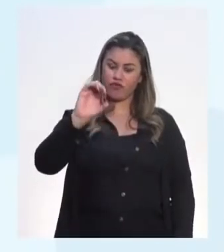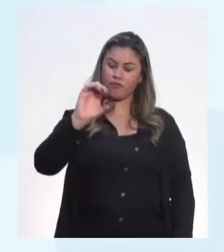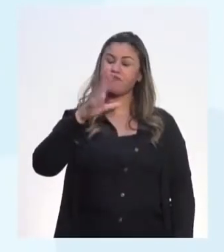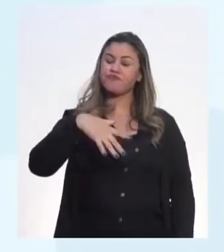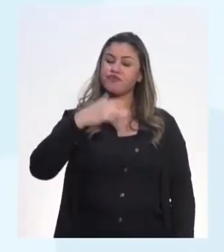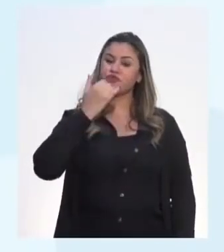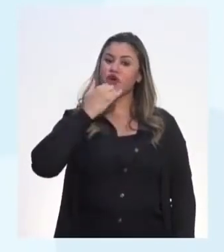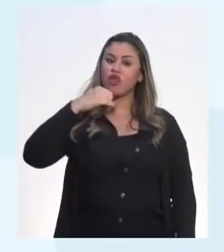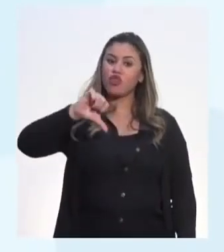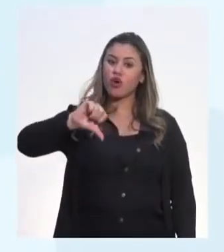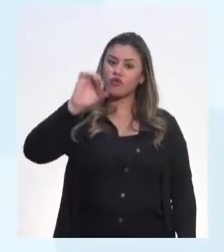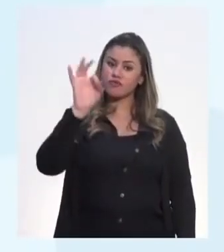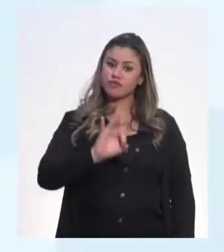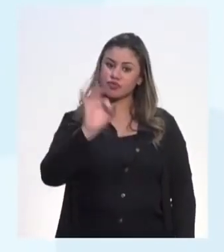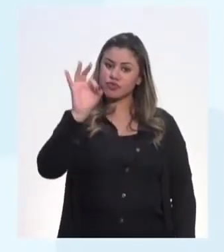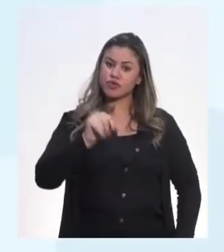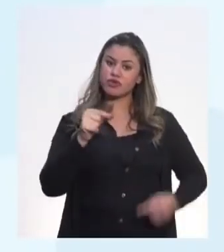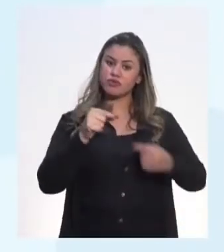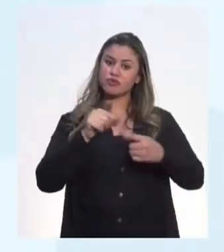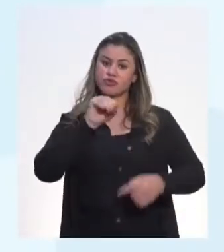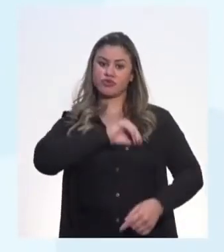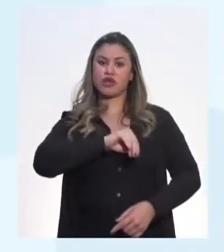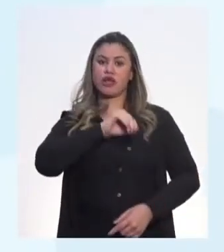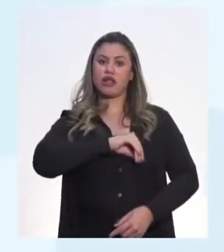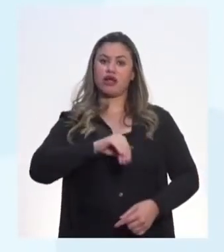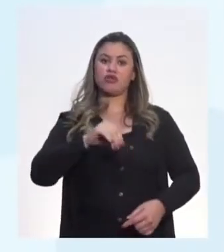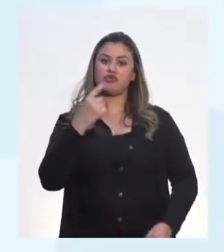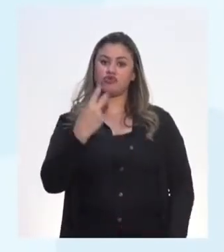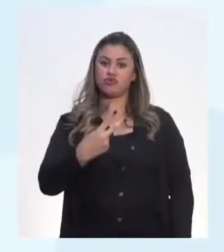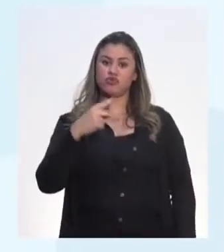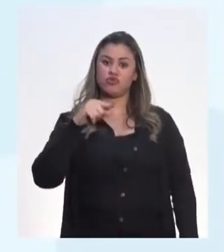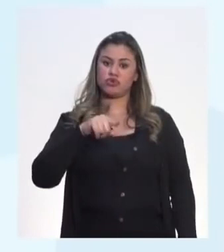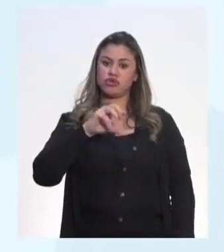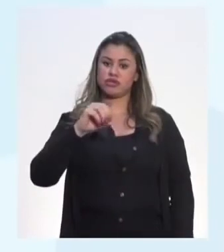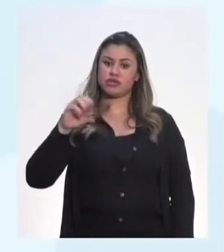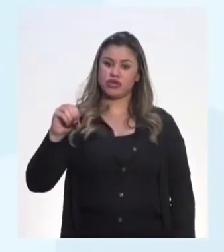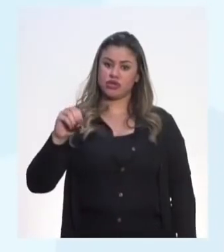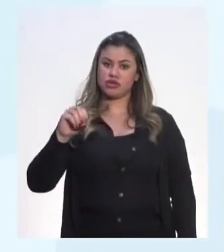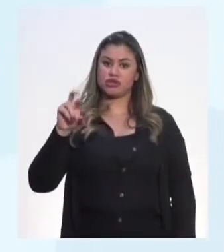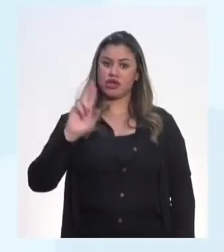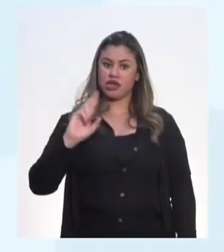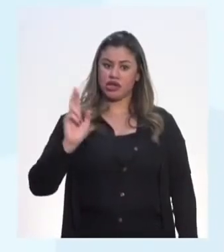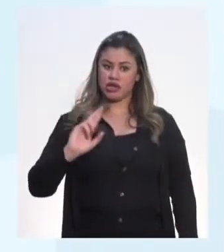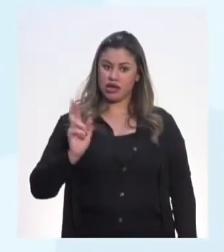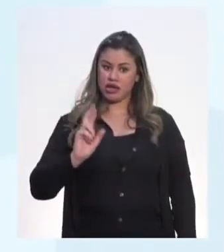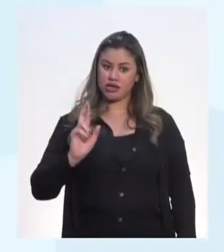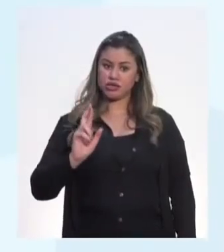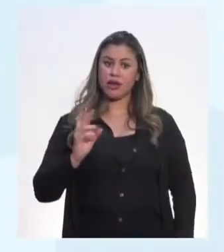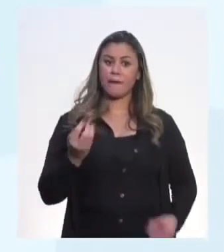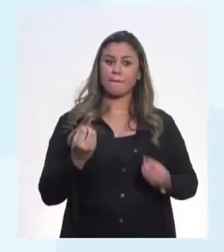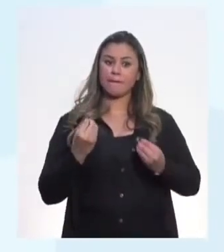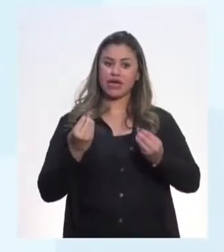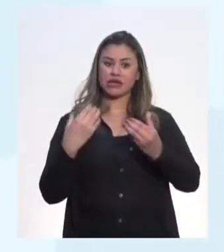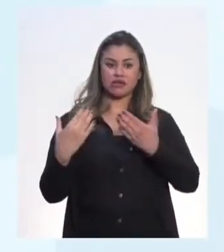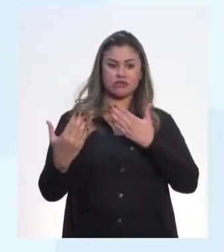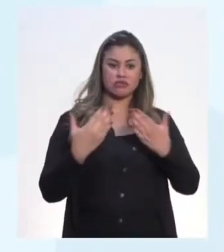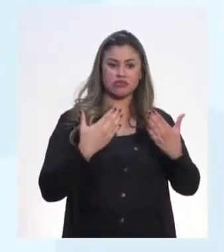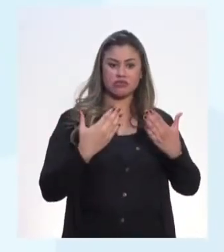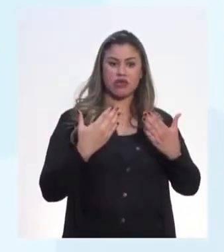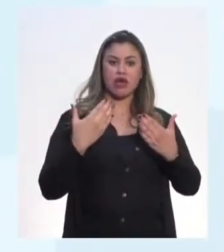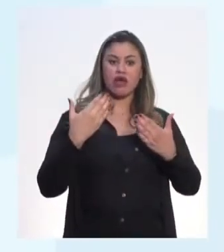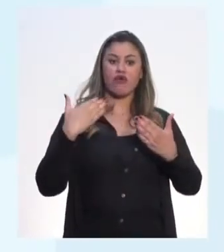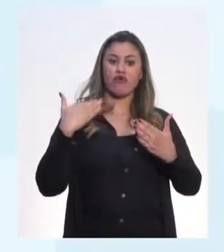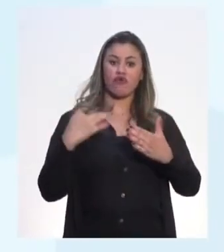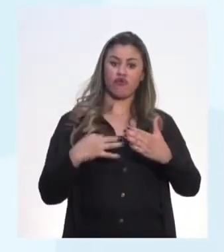salário que é r$ 2500 para realizar uma viagem daqui a um ano em suas